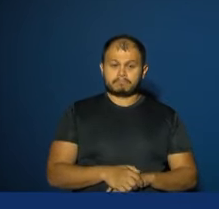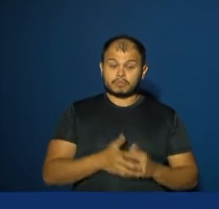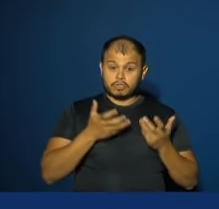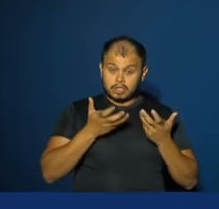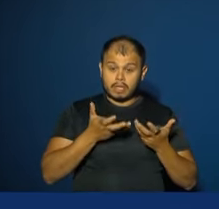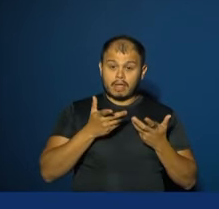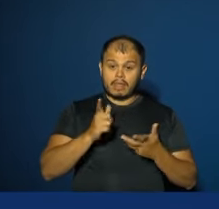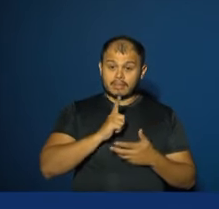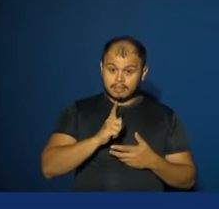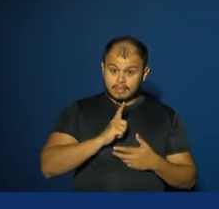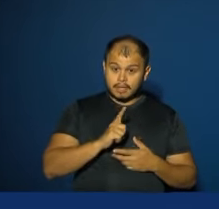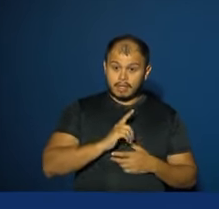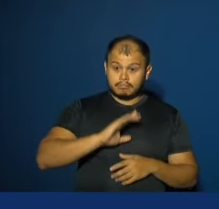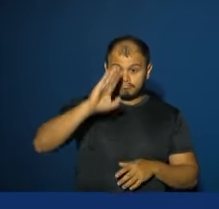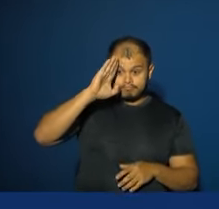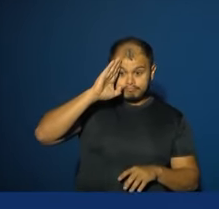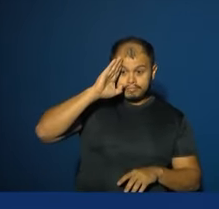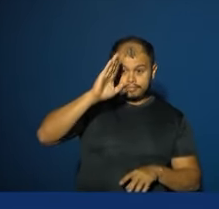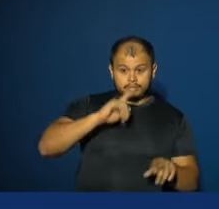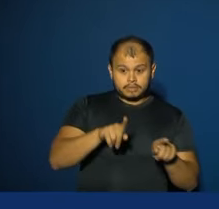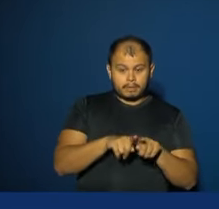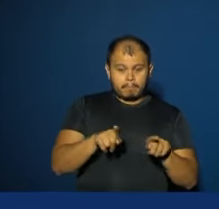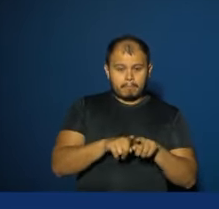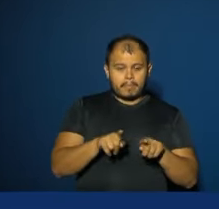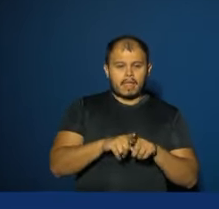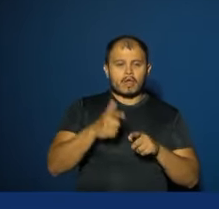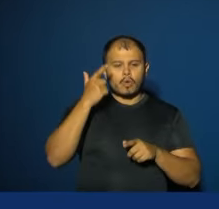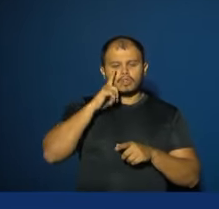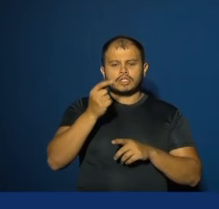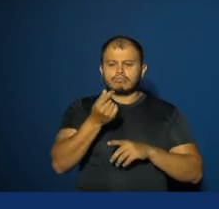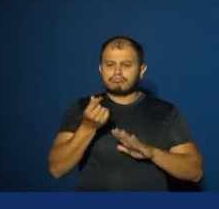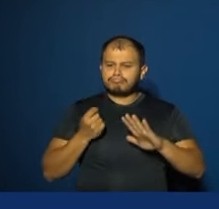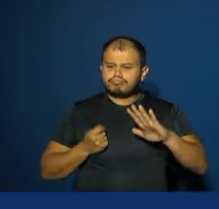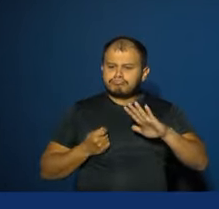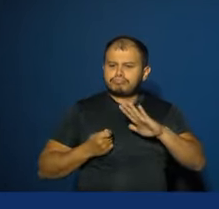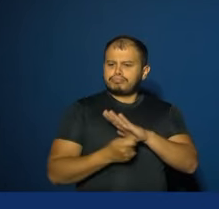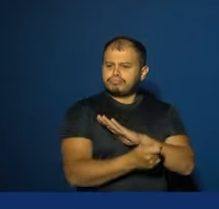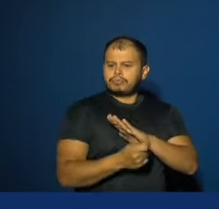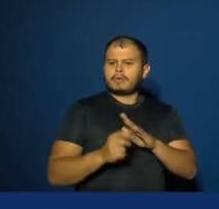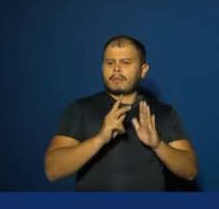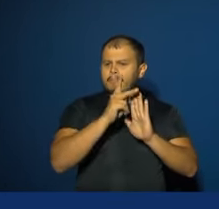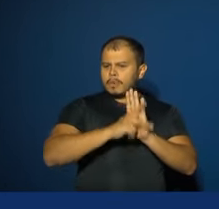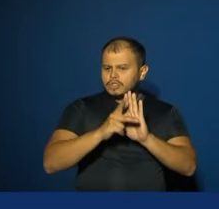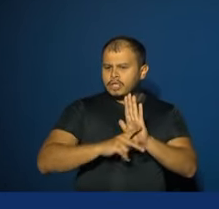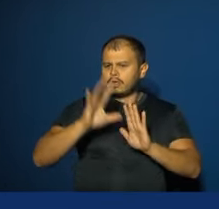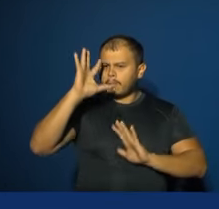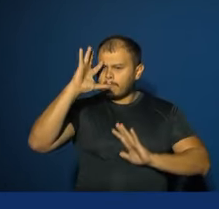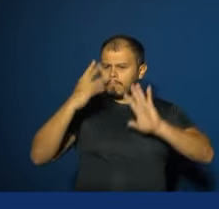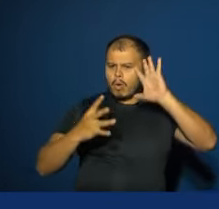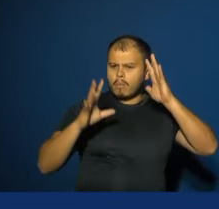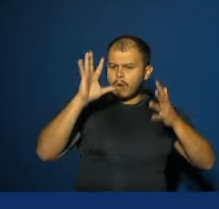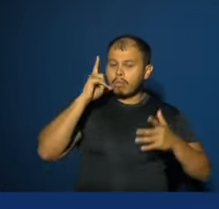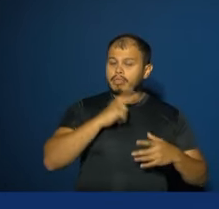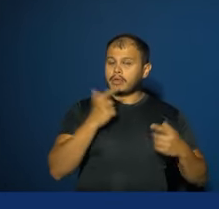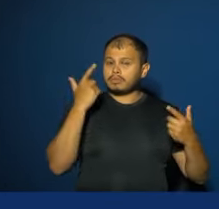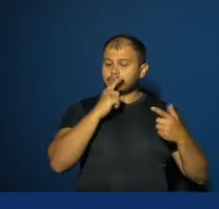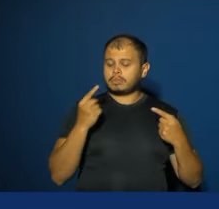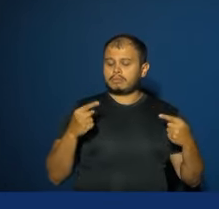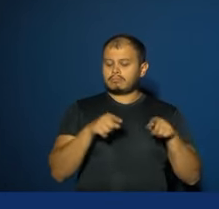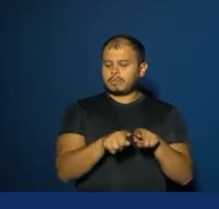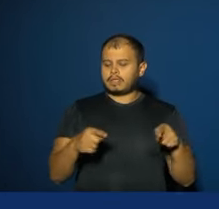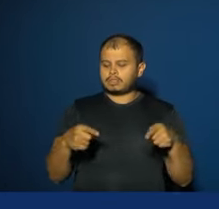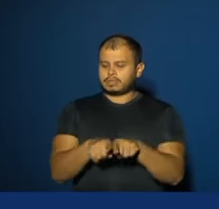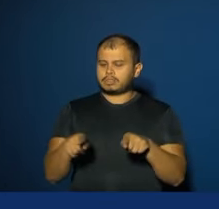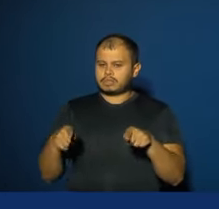protagonistas, investir em produtos, em soluções energéticas que nos tornem parceiros estratégicos dos